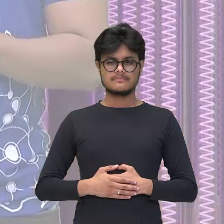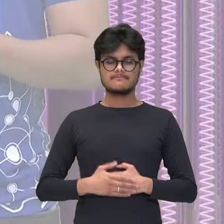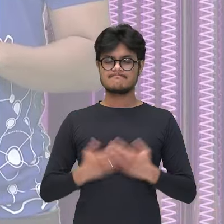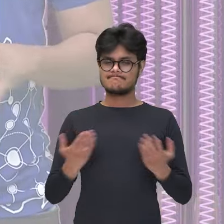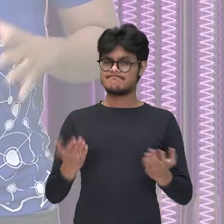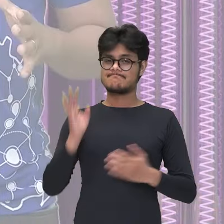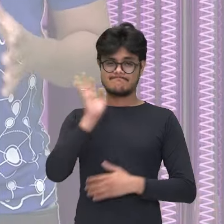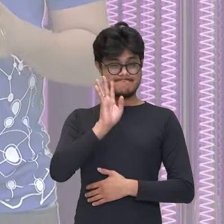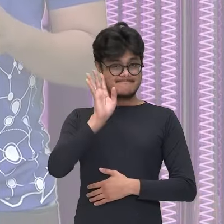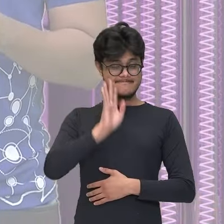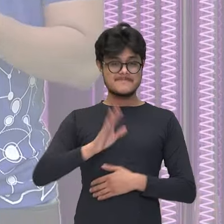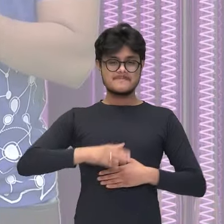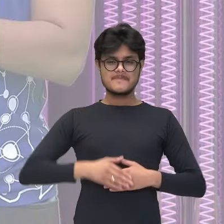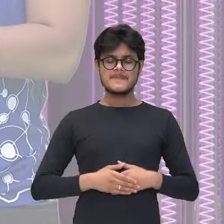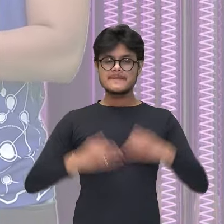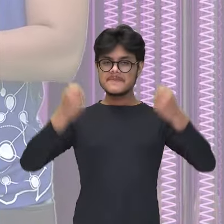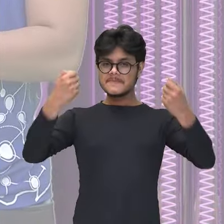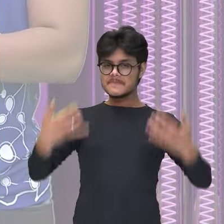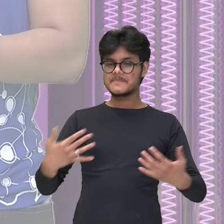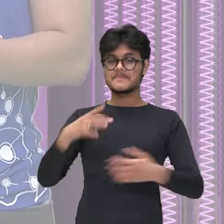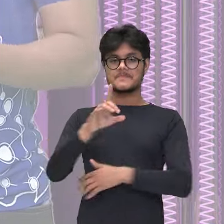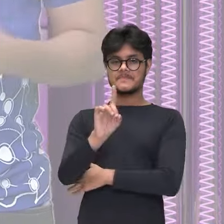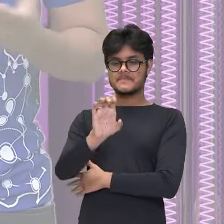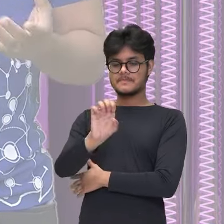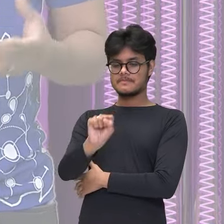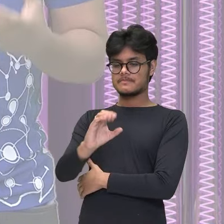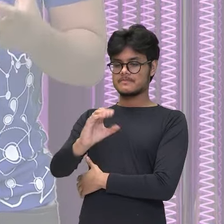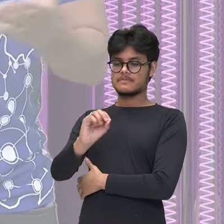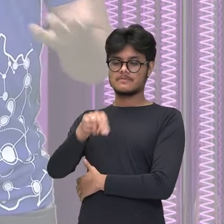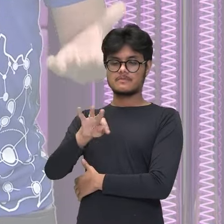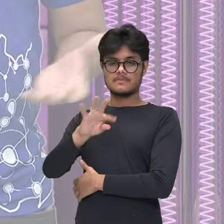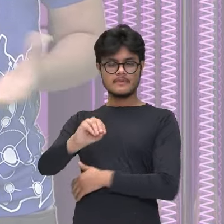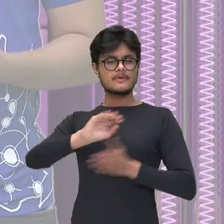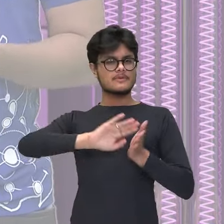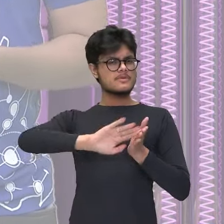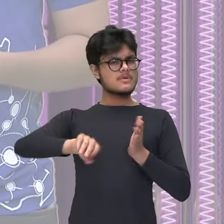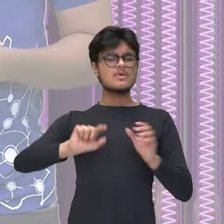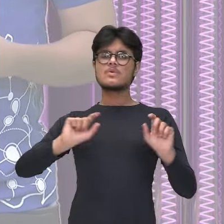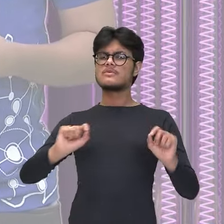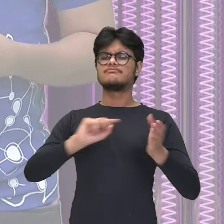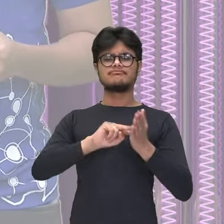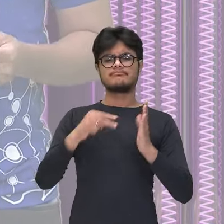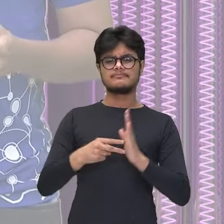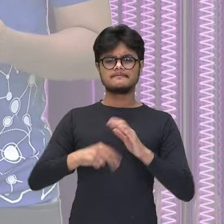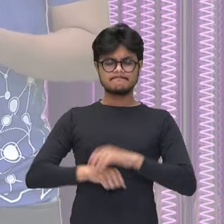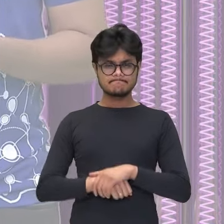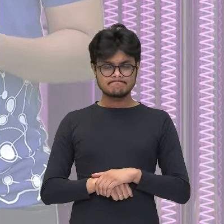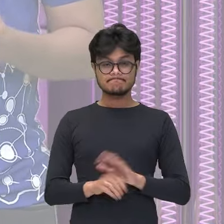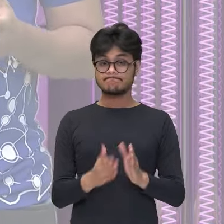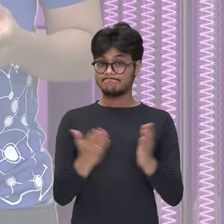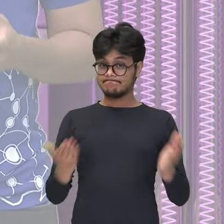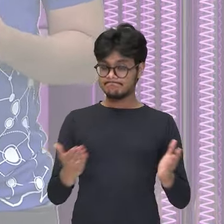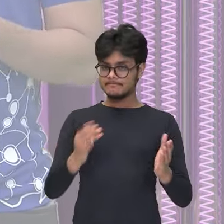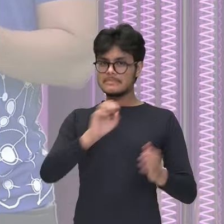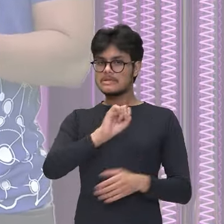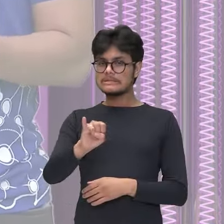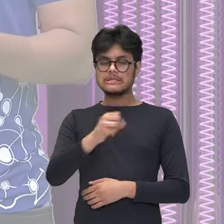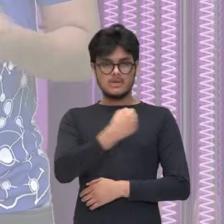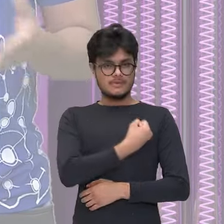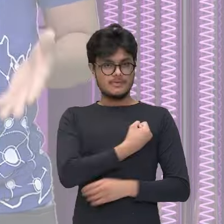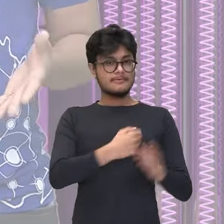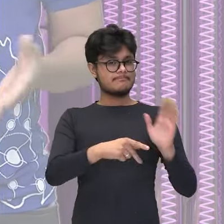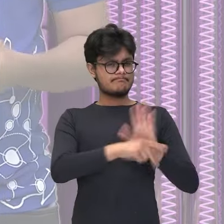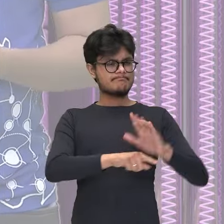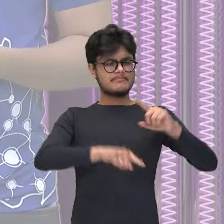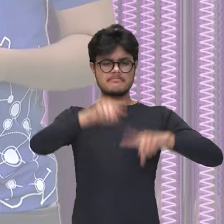Muito bem, então vamos falar sobre desconto, né? E o que é o desconto? O desconto é uma redução no preço de um